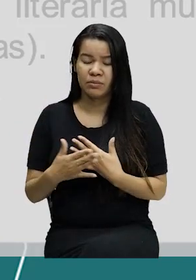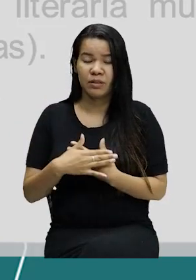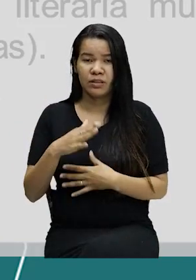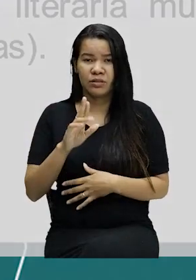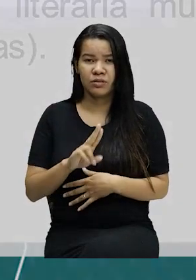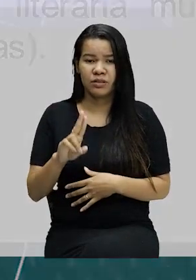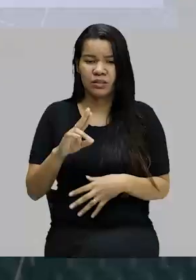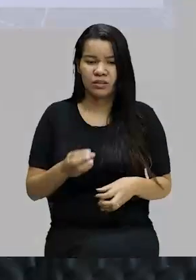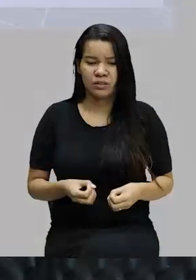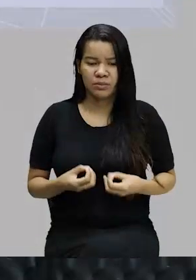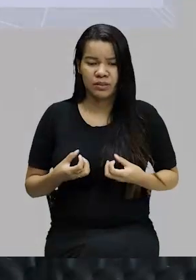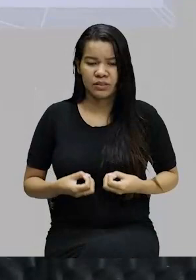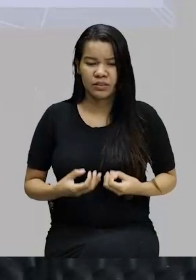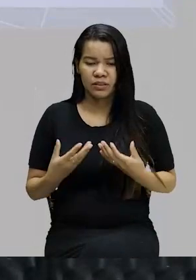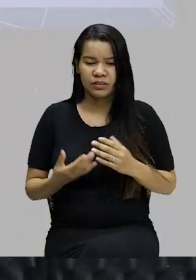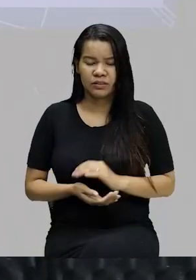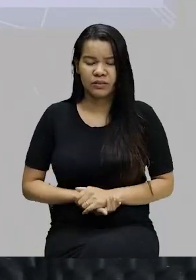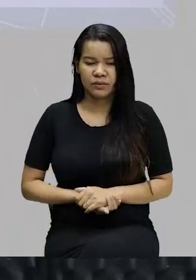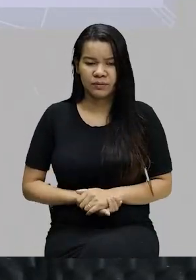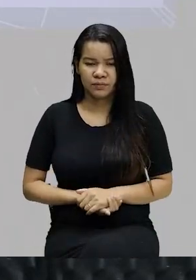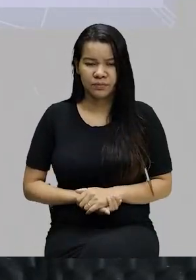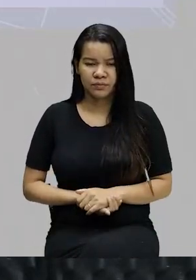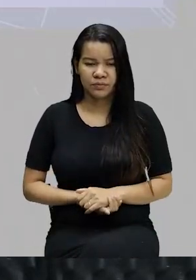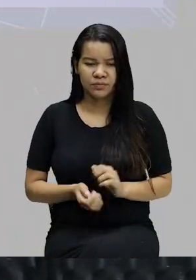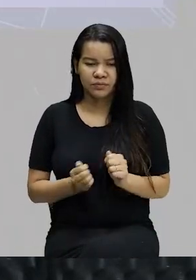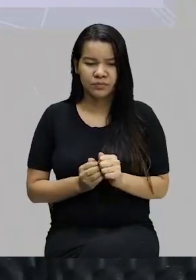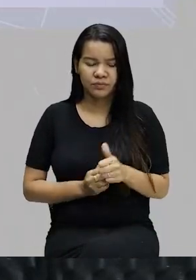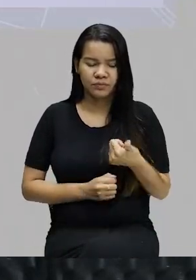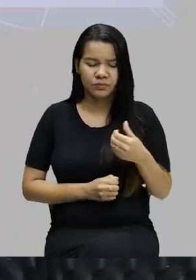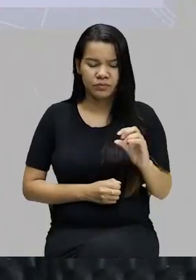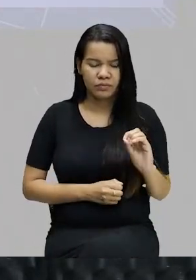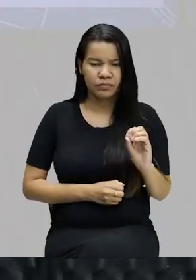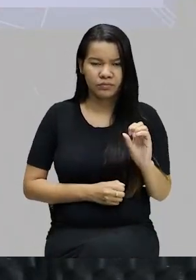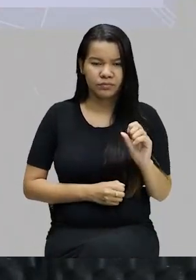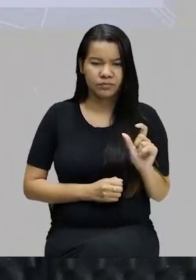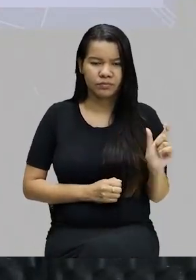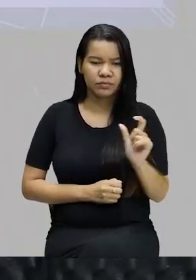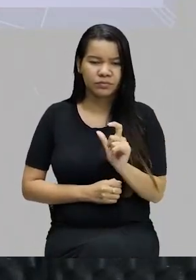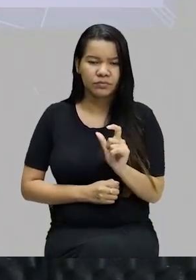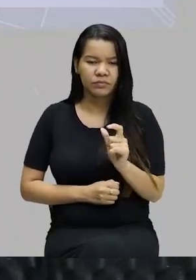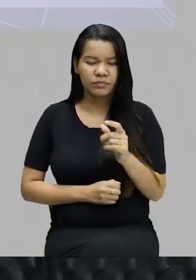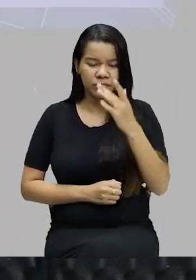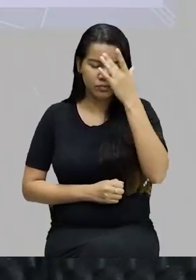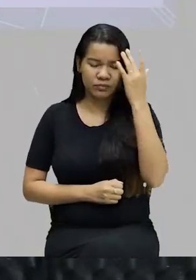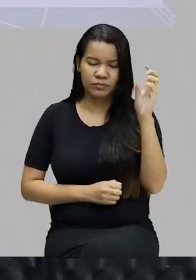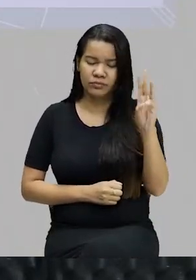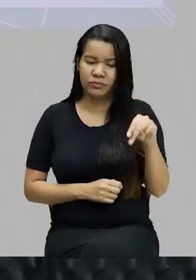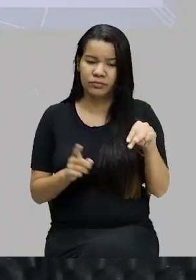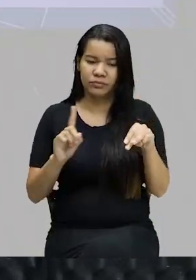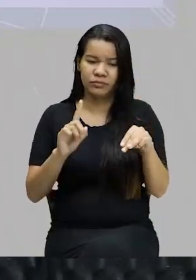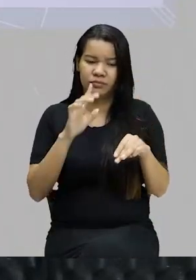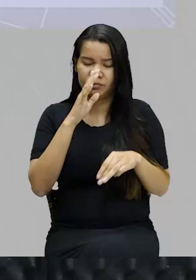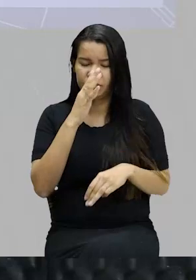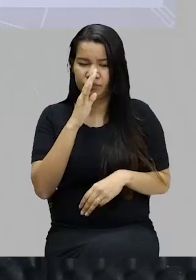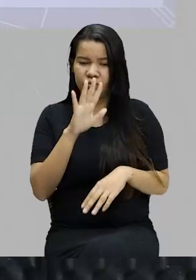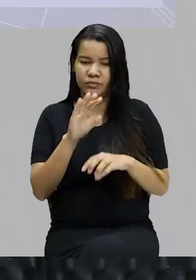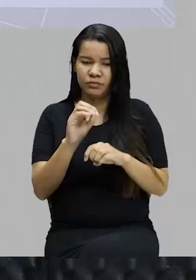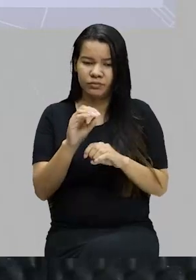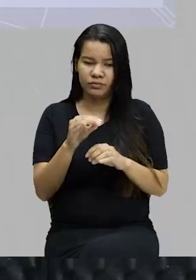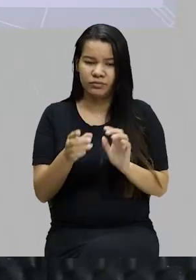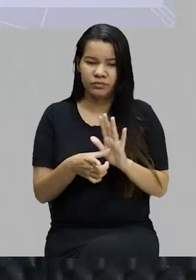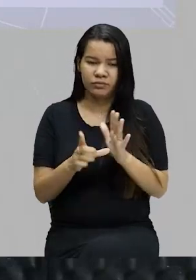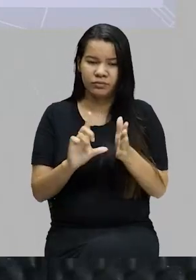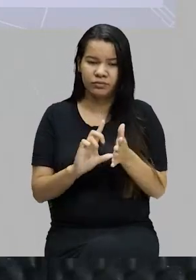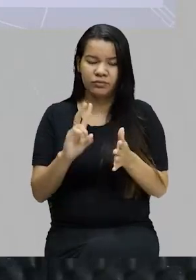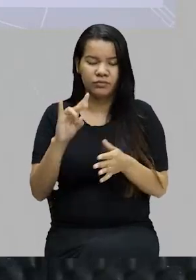por eles, diversos decassílabos, né, com 10 sílabas poéticas. Quem não assistiu à aula anterior, corre lá na